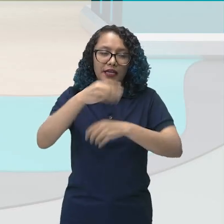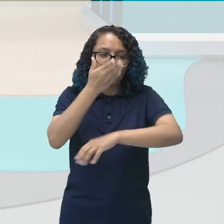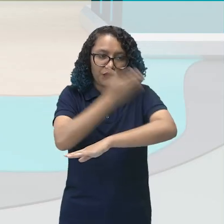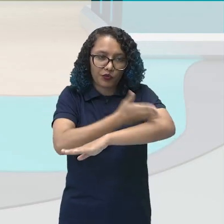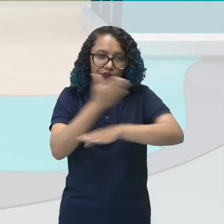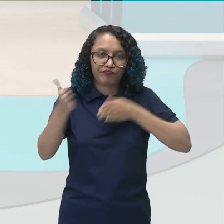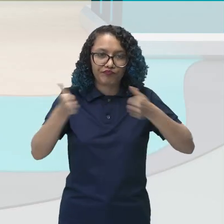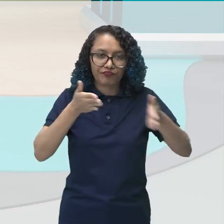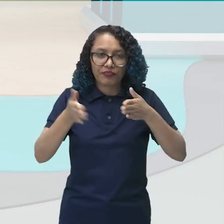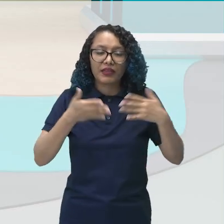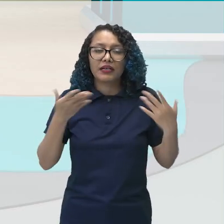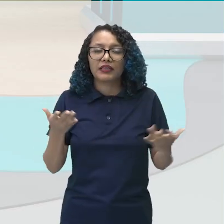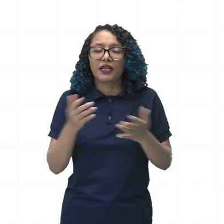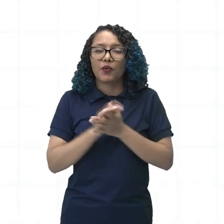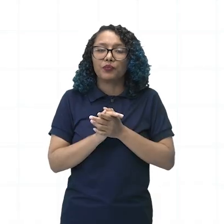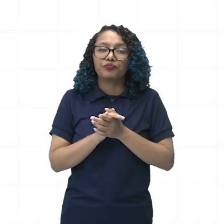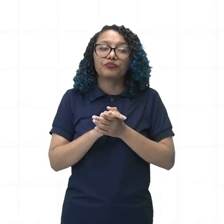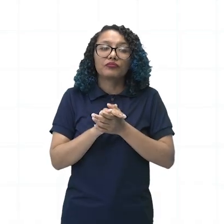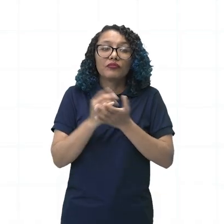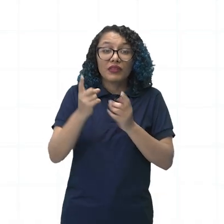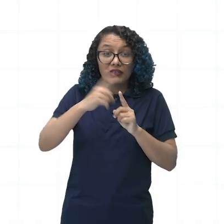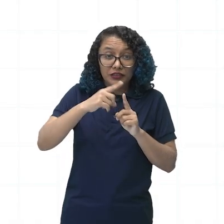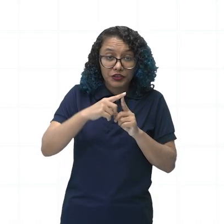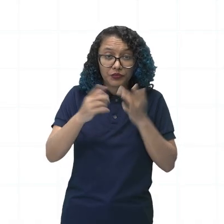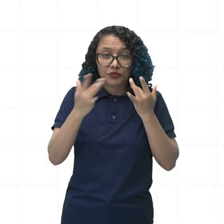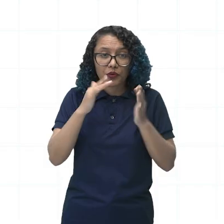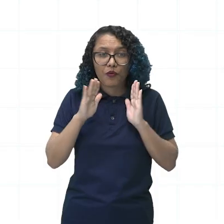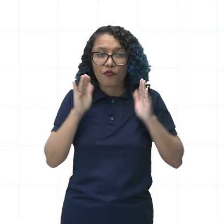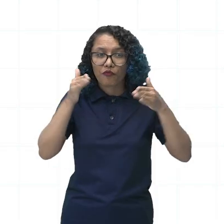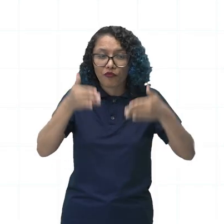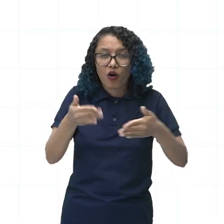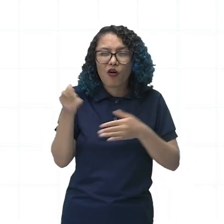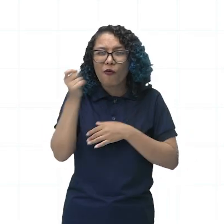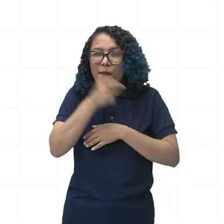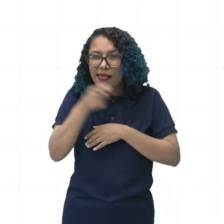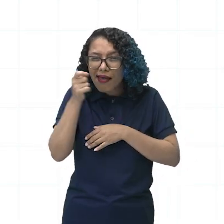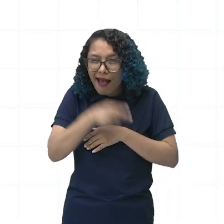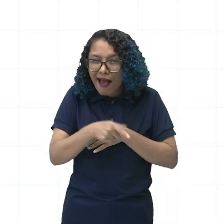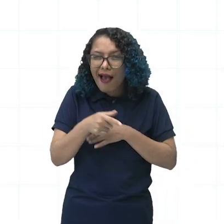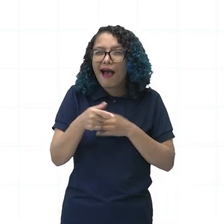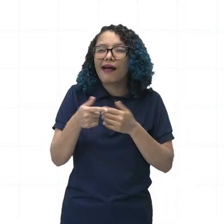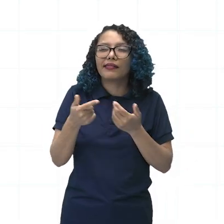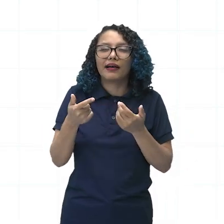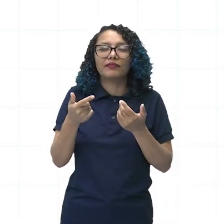gênero, ele explora, certo? O cômico, onde